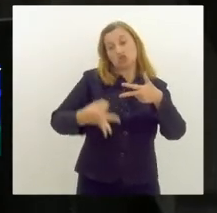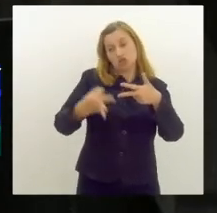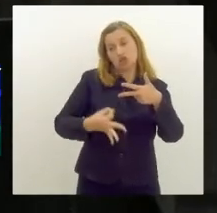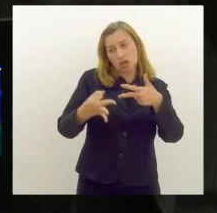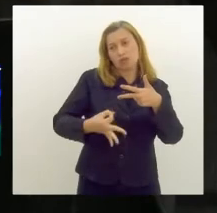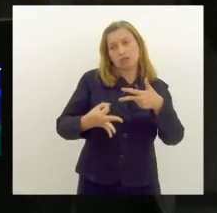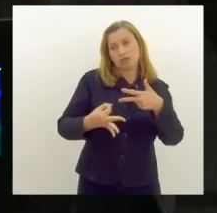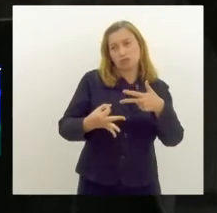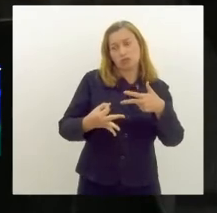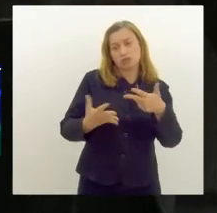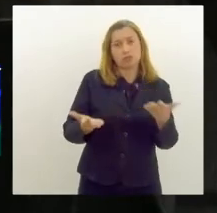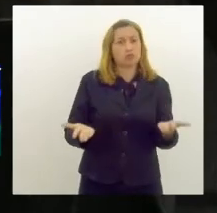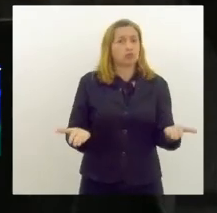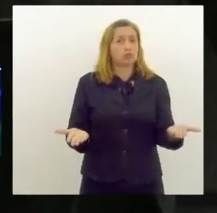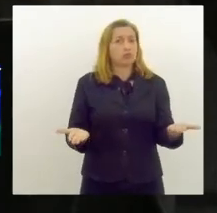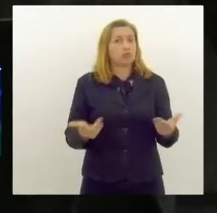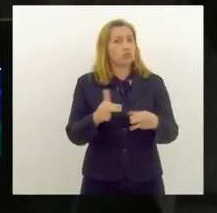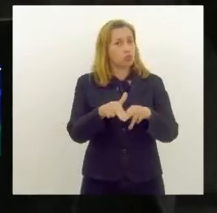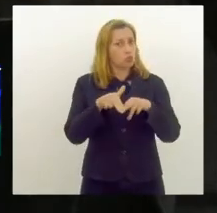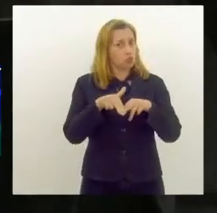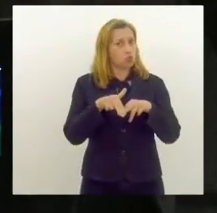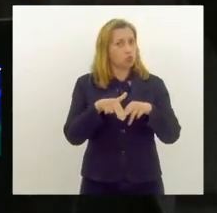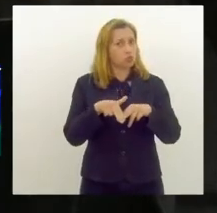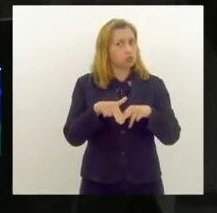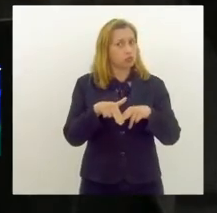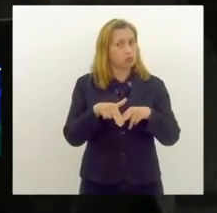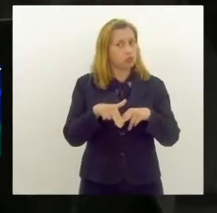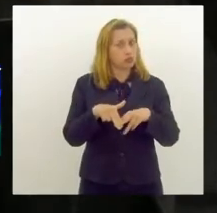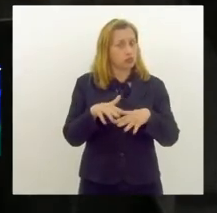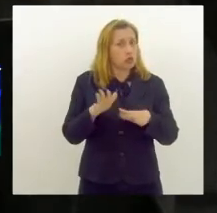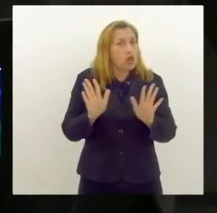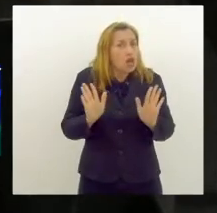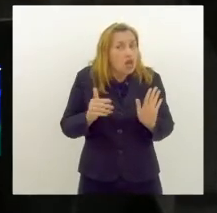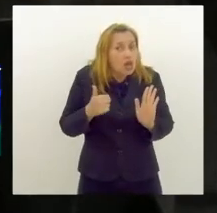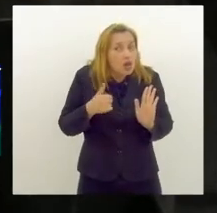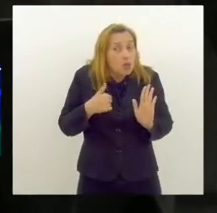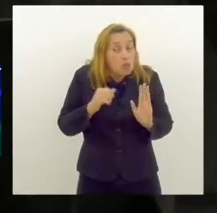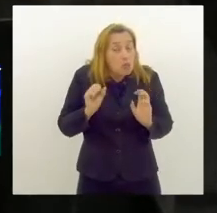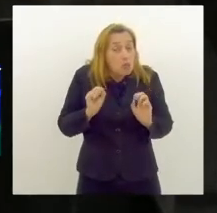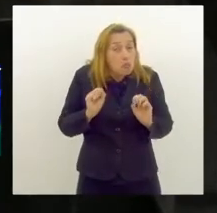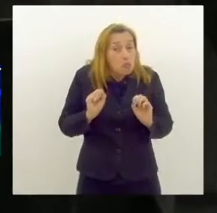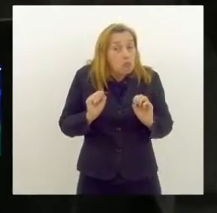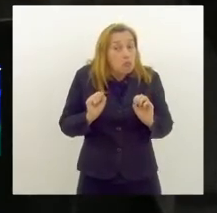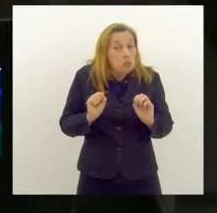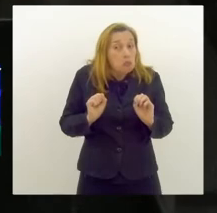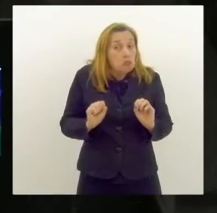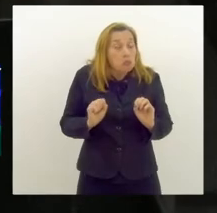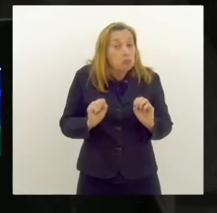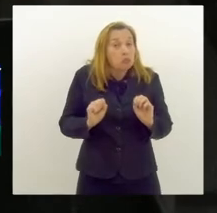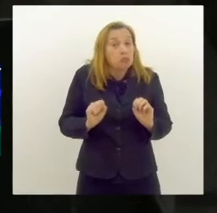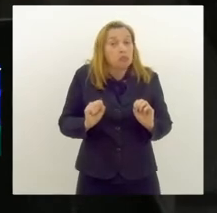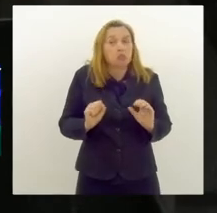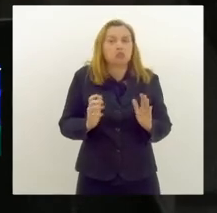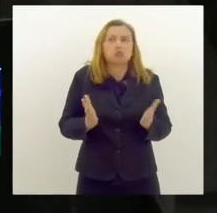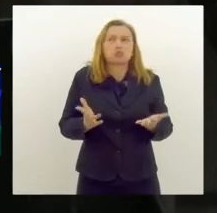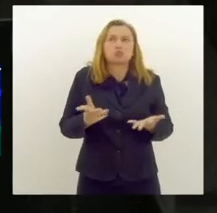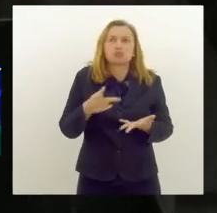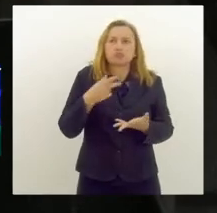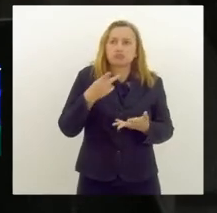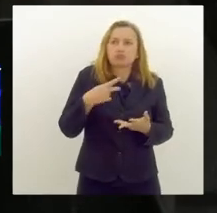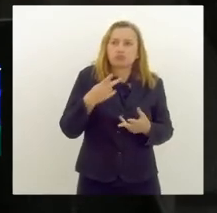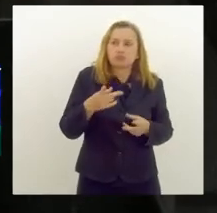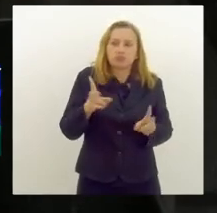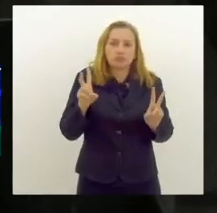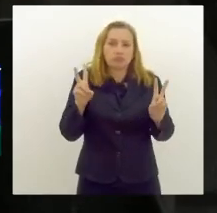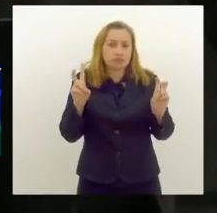Judiciário. Por isso, eu só posso colocar esta decisão no